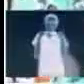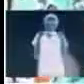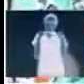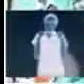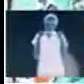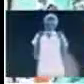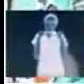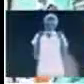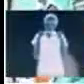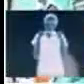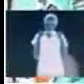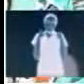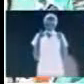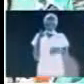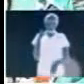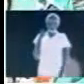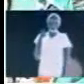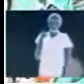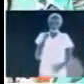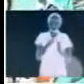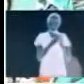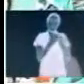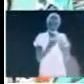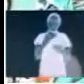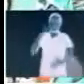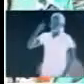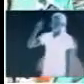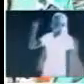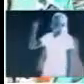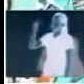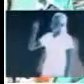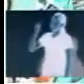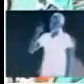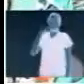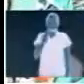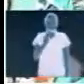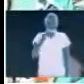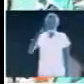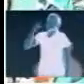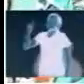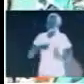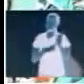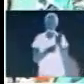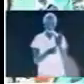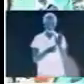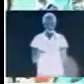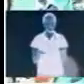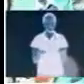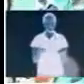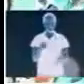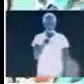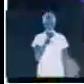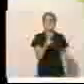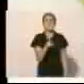que esse elemento, essa pessoa, há dois mil anos atrás viveu a mesma experiência que eu estou vivendo? Porque o